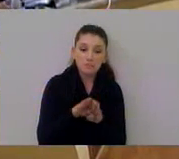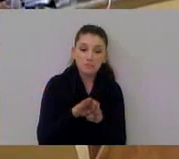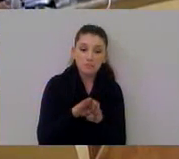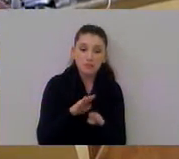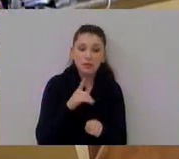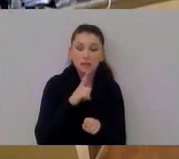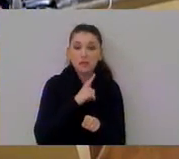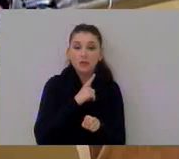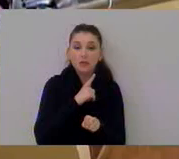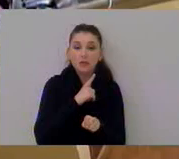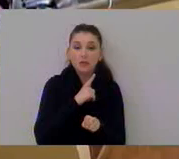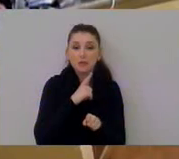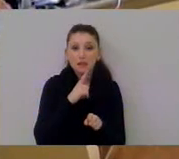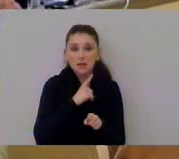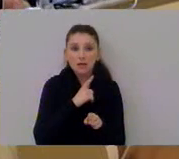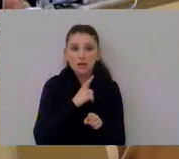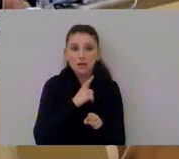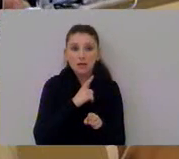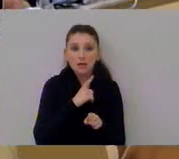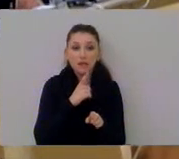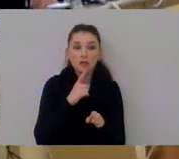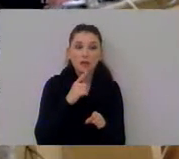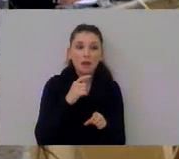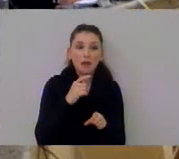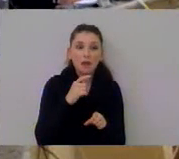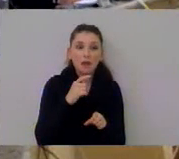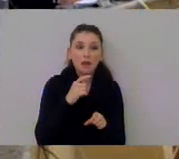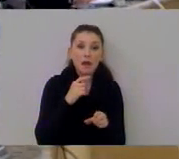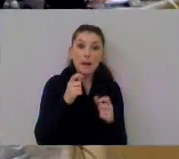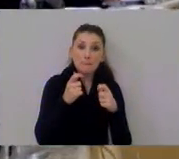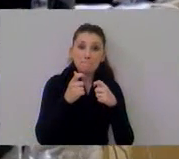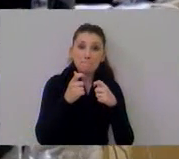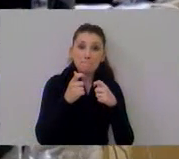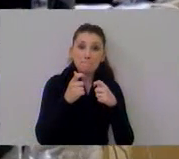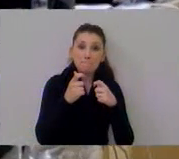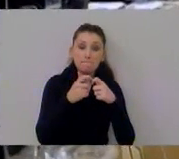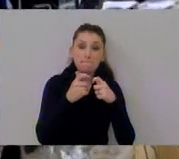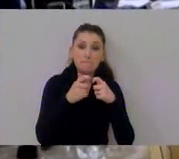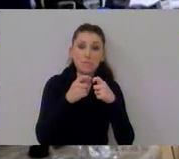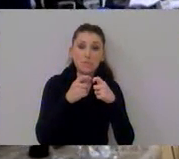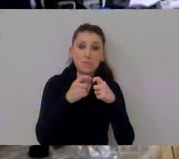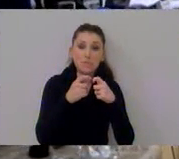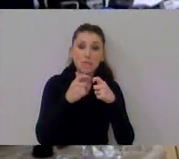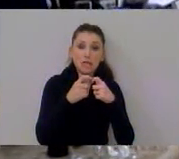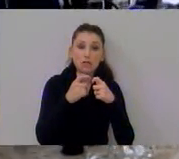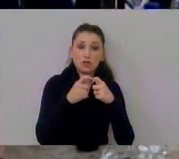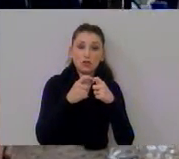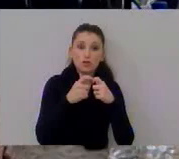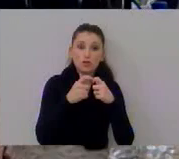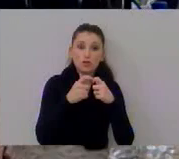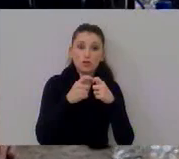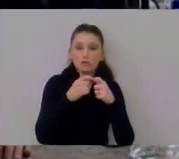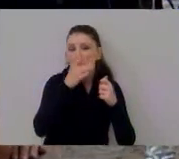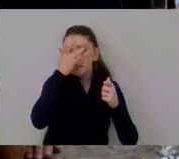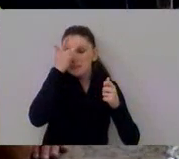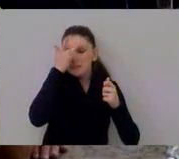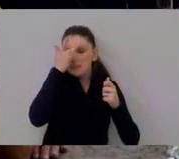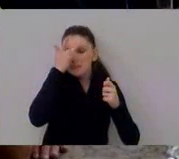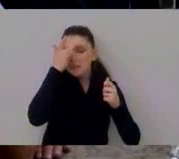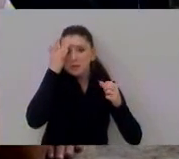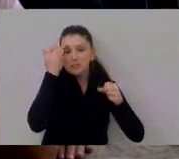ano para você sair, aí eu digo uma coisa,